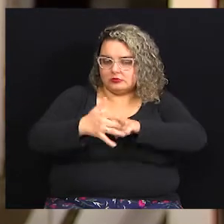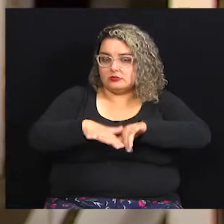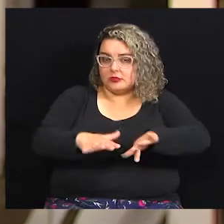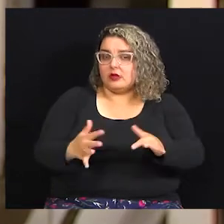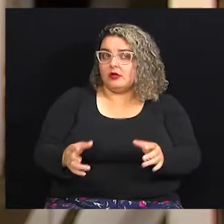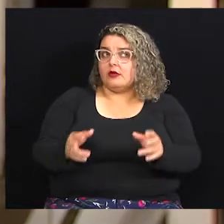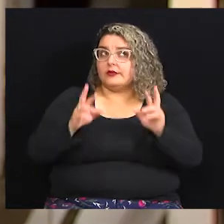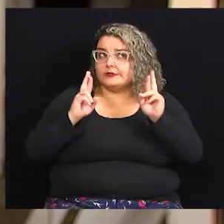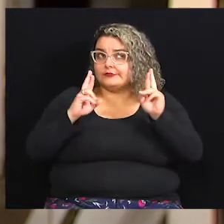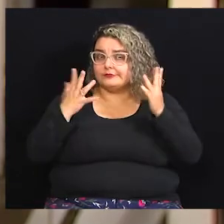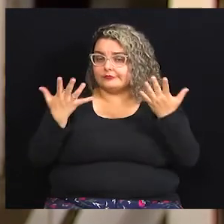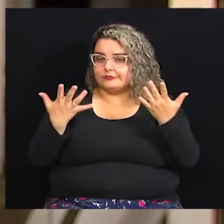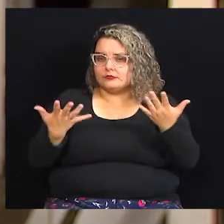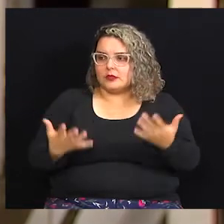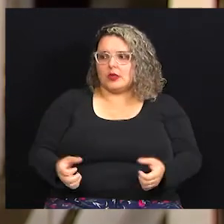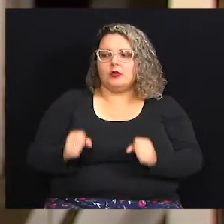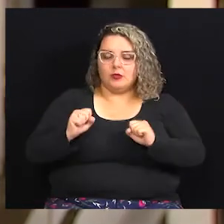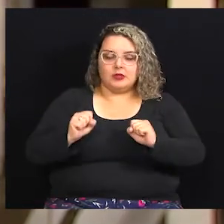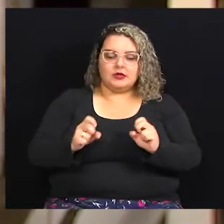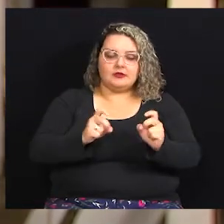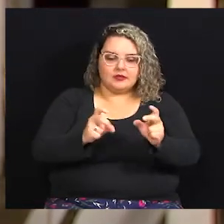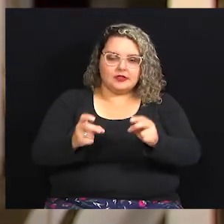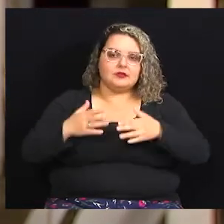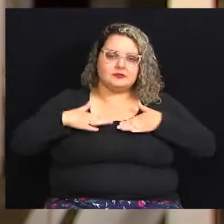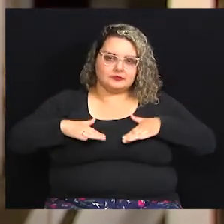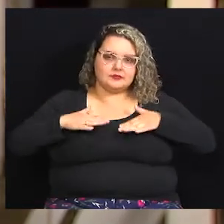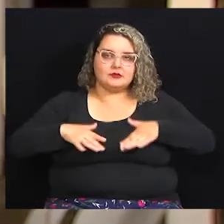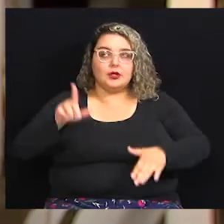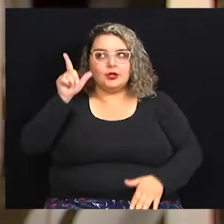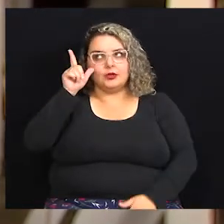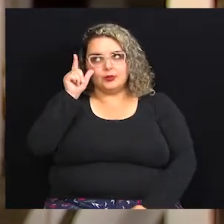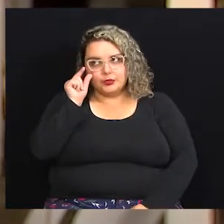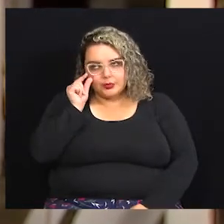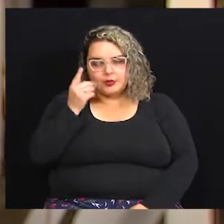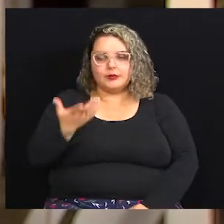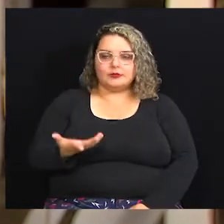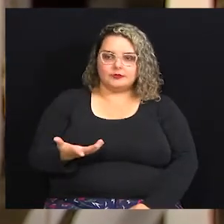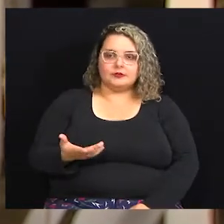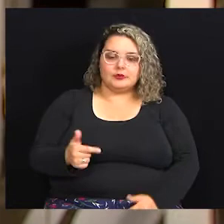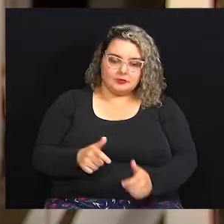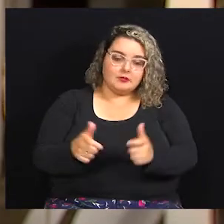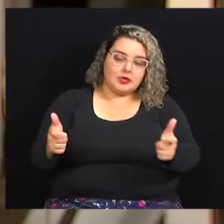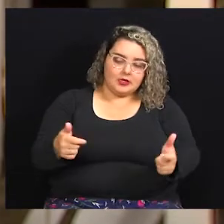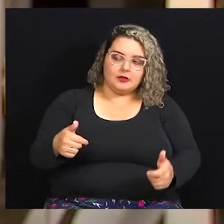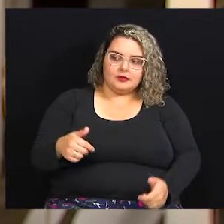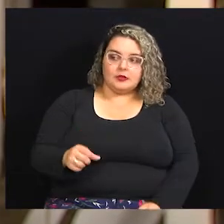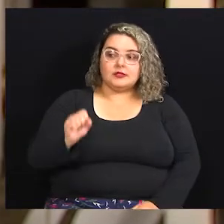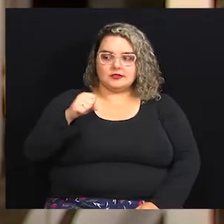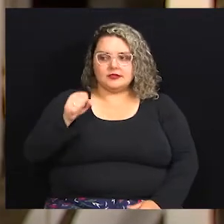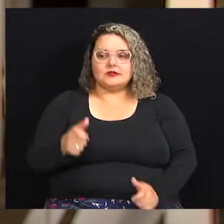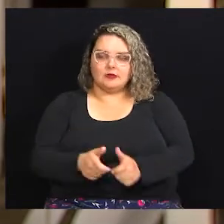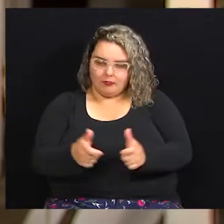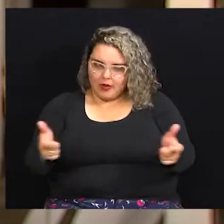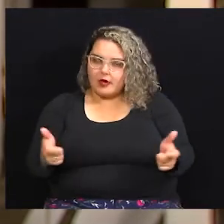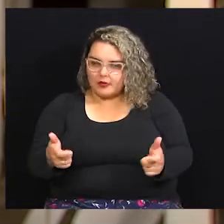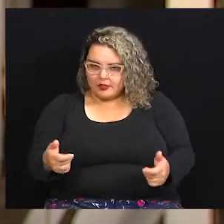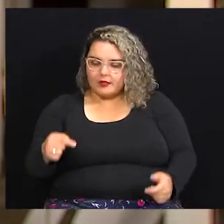pandemia Finalmente né poderá vender com mais tranquilidade até um volume bem maior